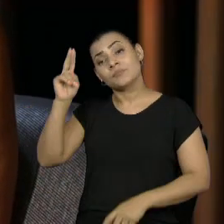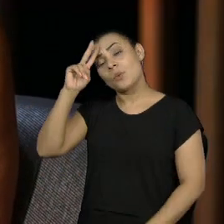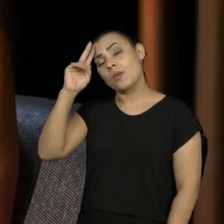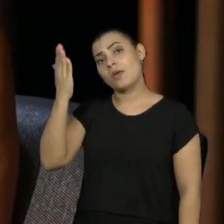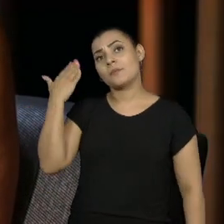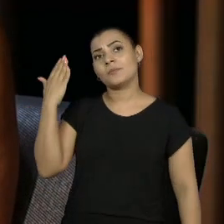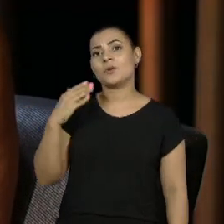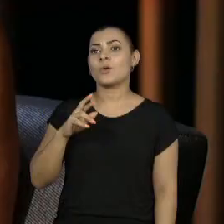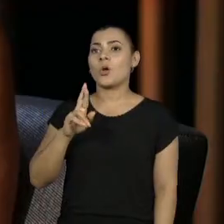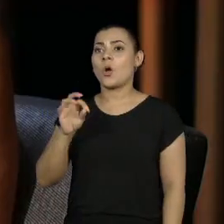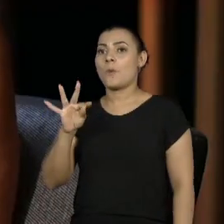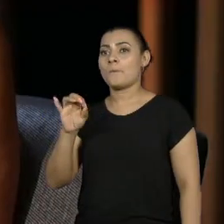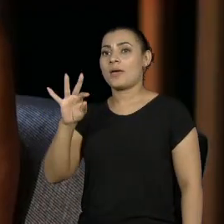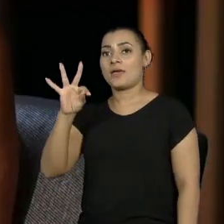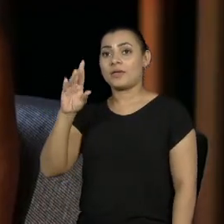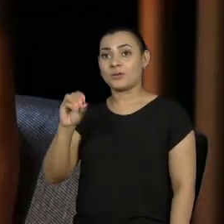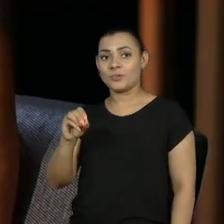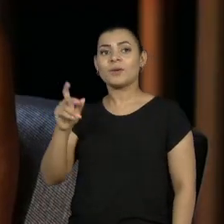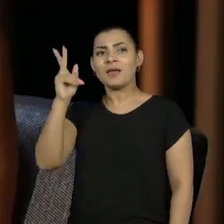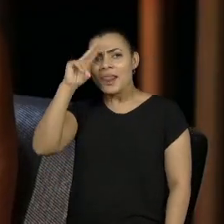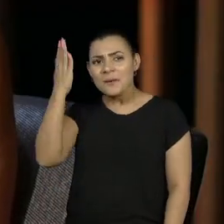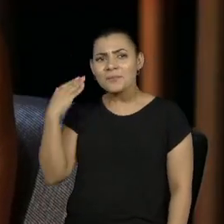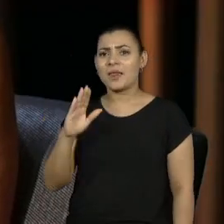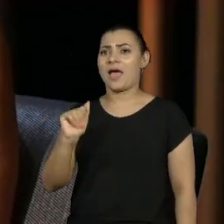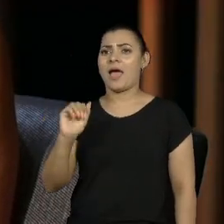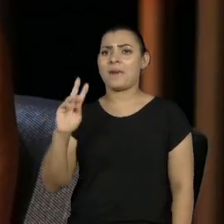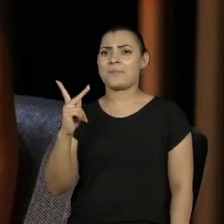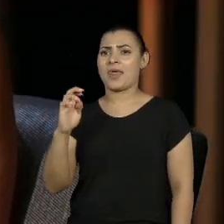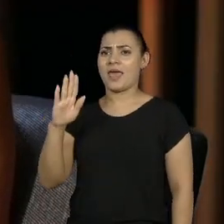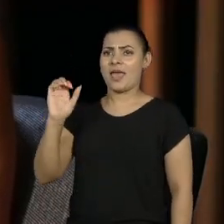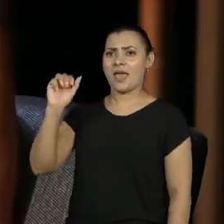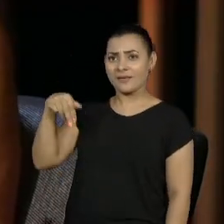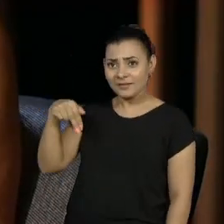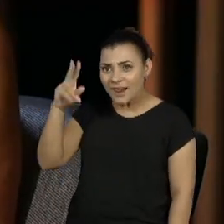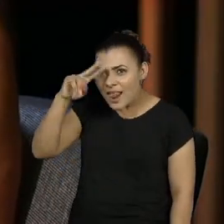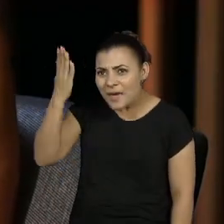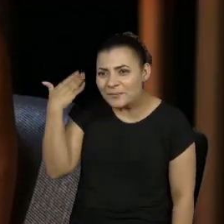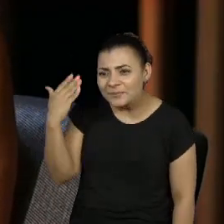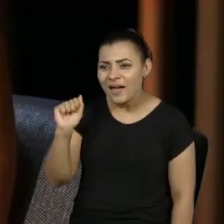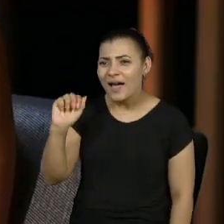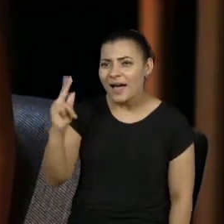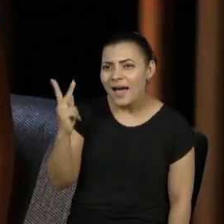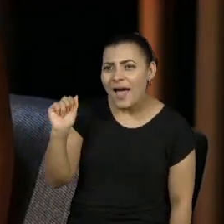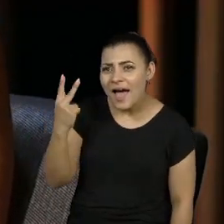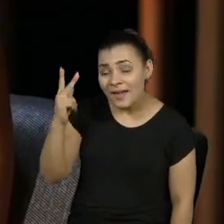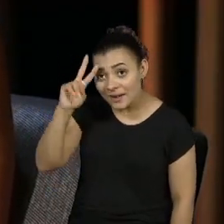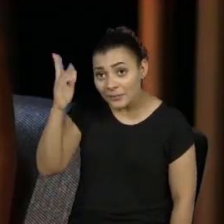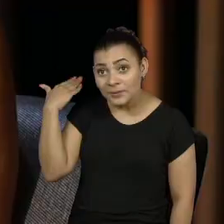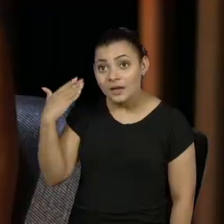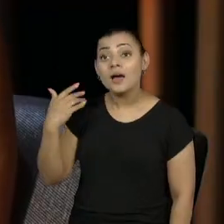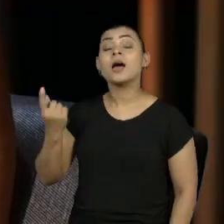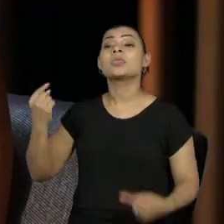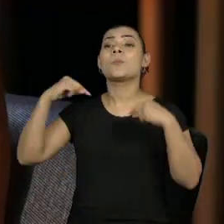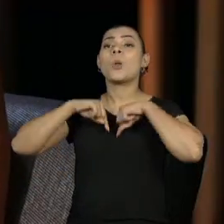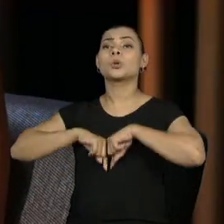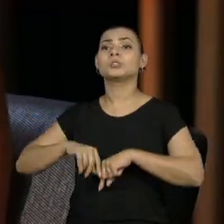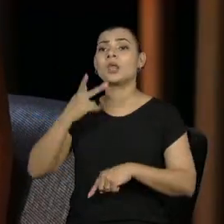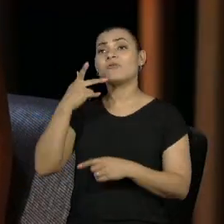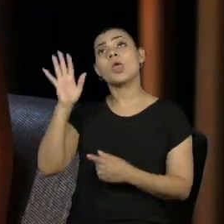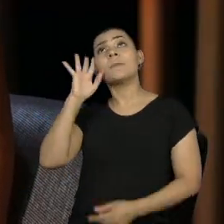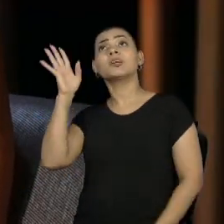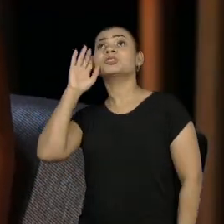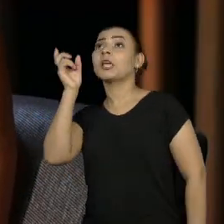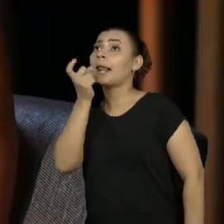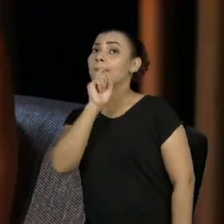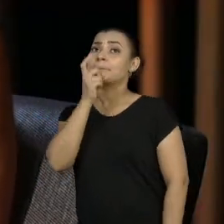quando era o vai entrar álbum O Nosso ministro da deseducação ele citou o exemplo da antropologia de uma maneira ele falou assim imagina seu